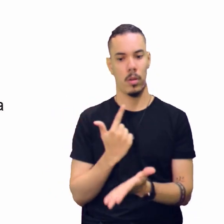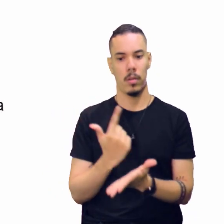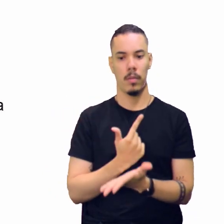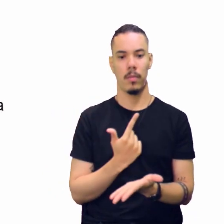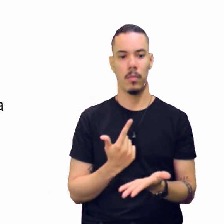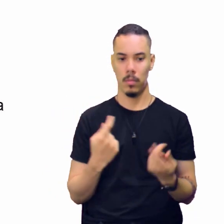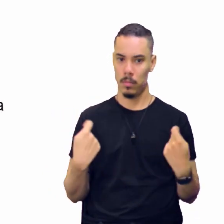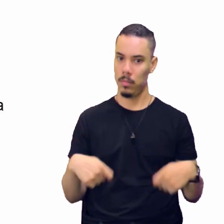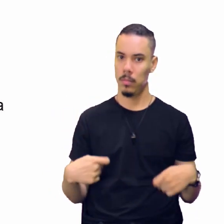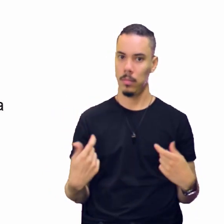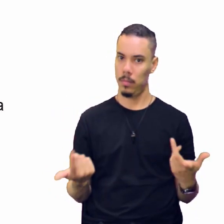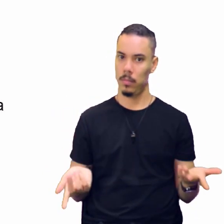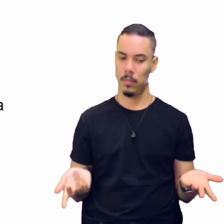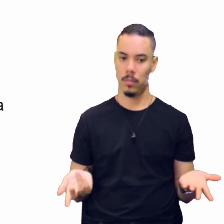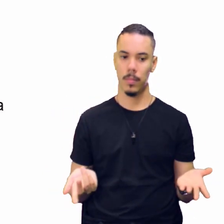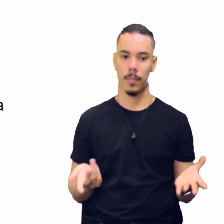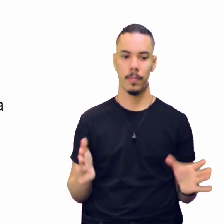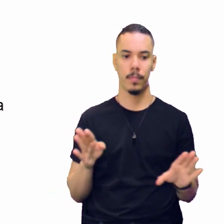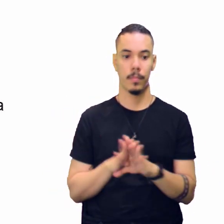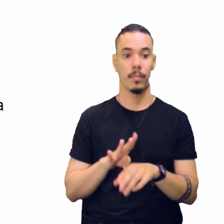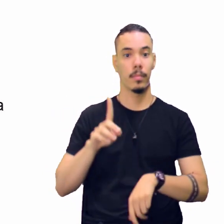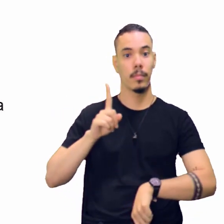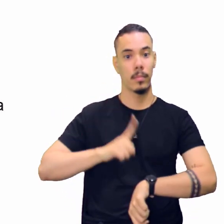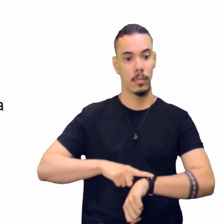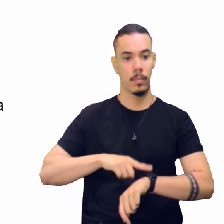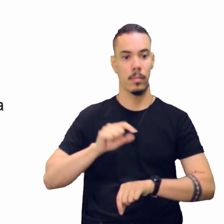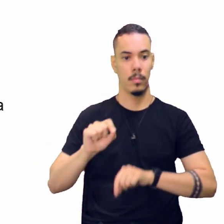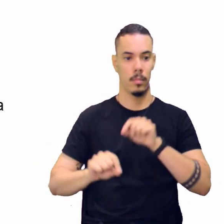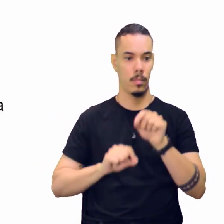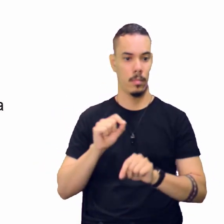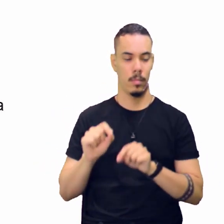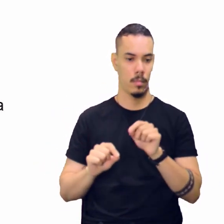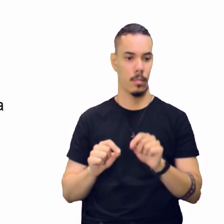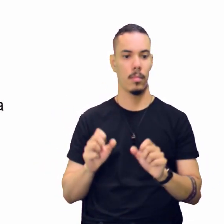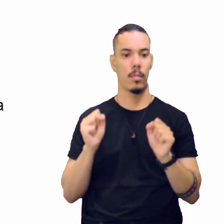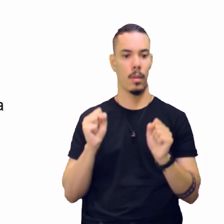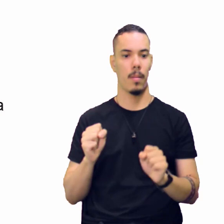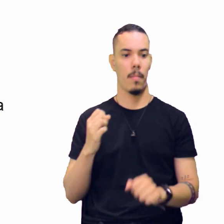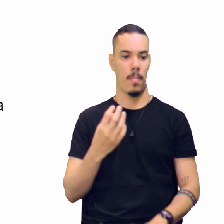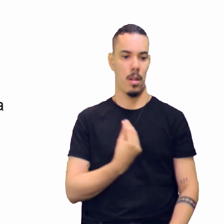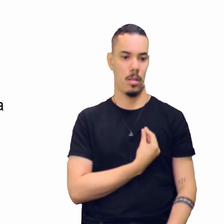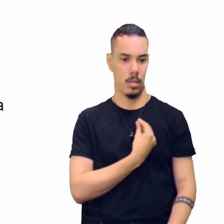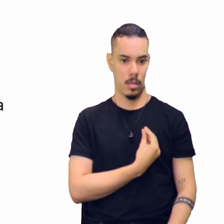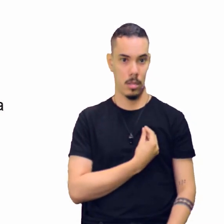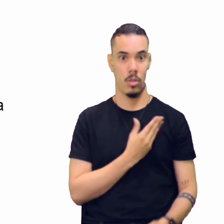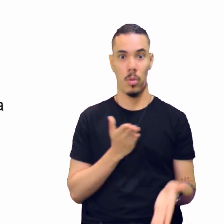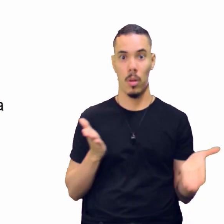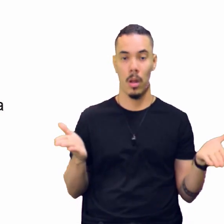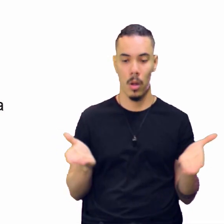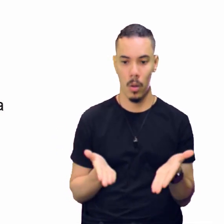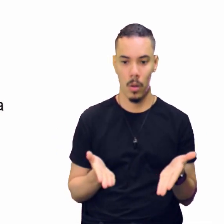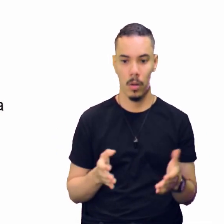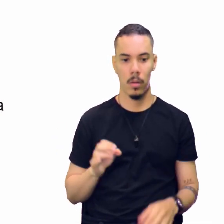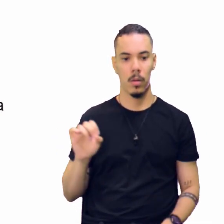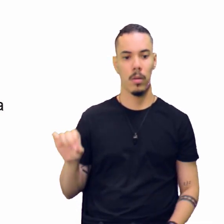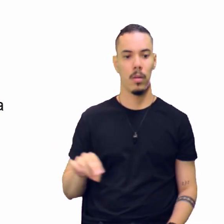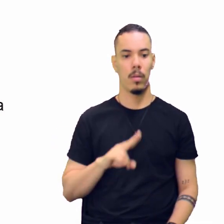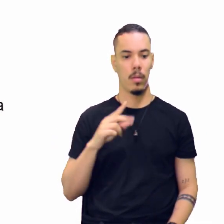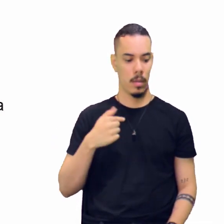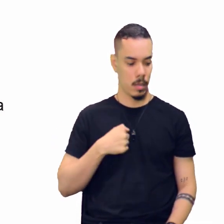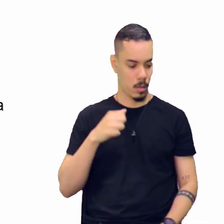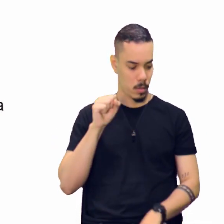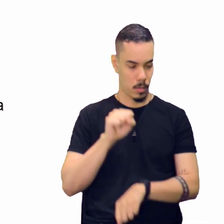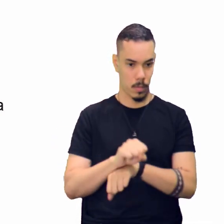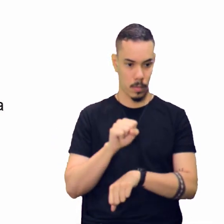livro. E no tempo? O tempo ele pode estar no presente, no agora, eu